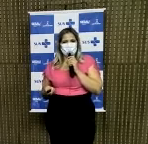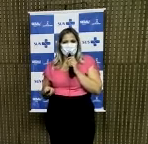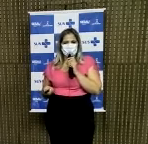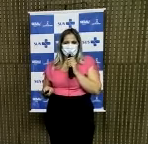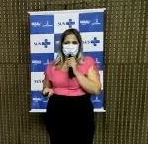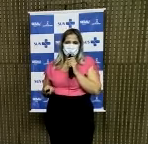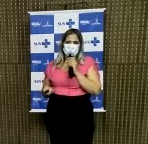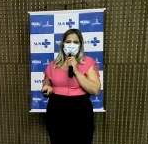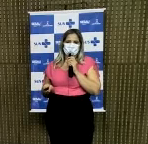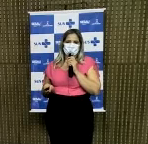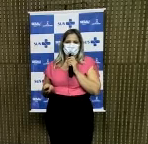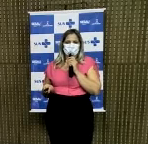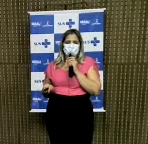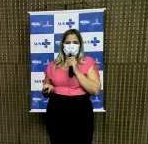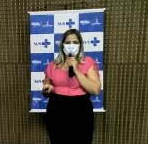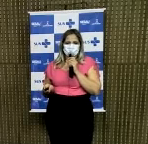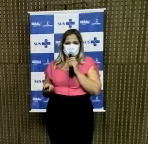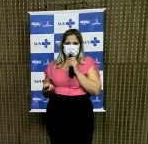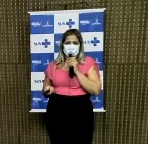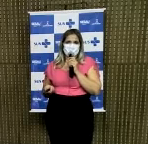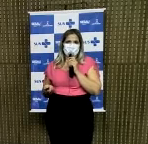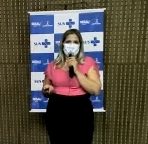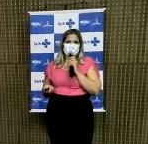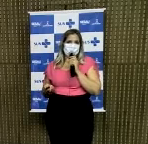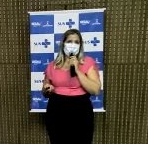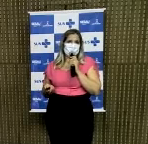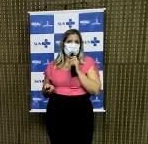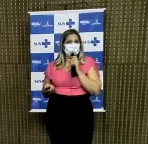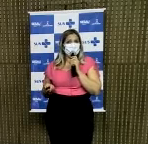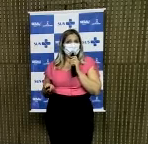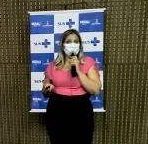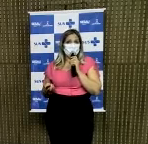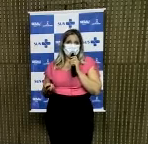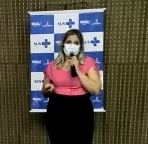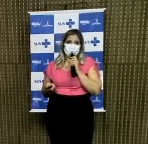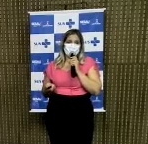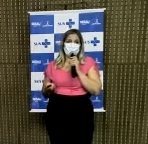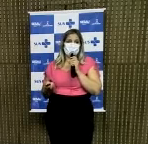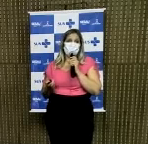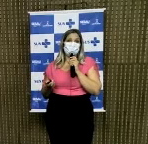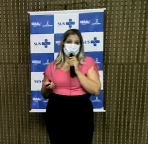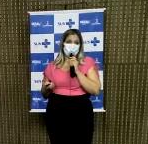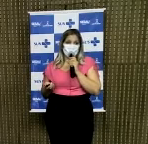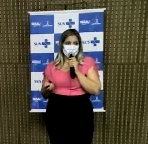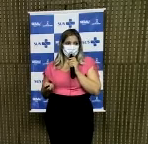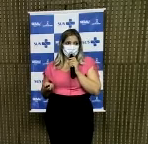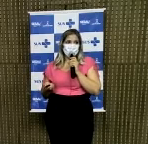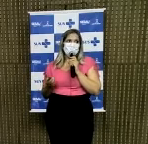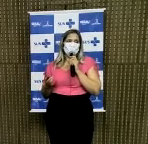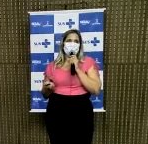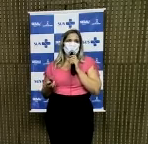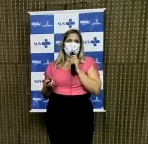essa estratégia aqui para fazer essa busca ativa dessas crianças. Agora, retornando ao CENIF, eu acredito que melhorou mais,